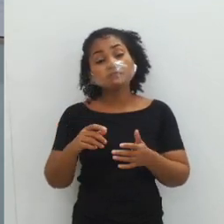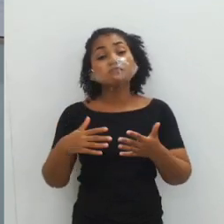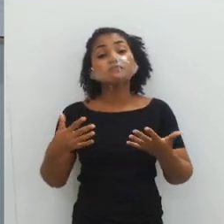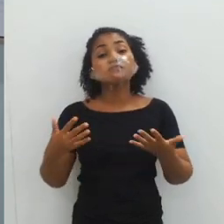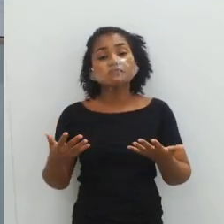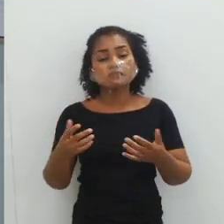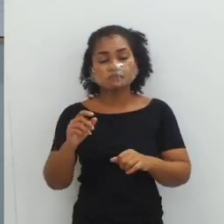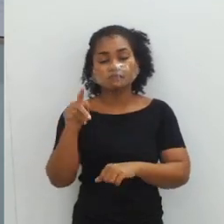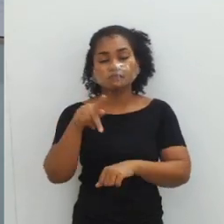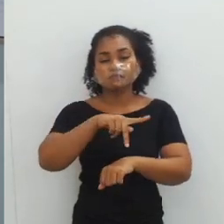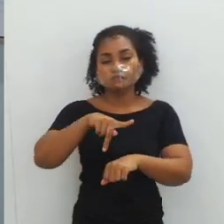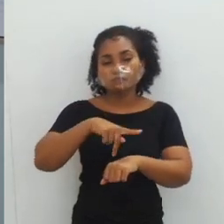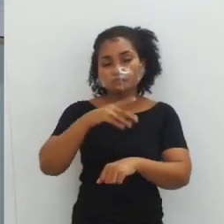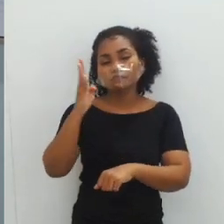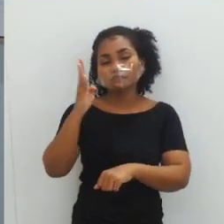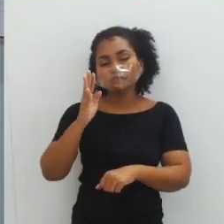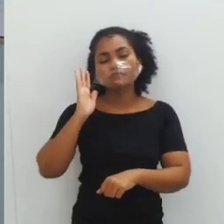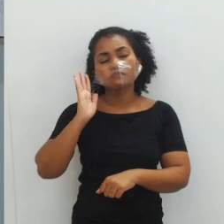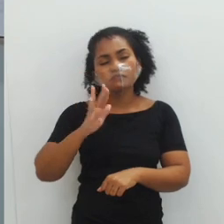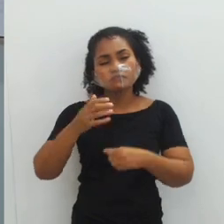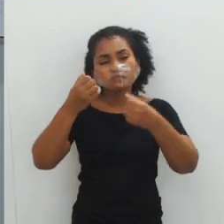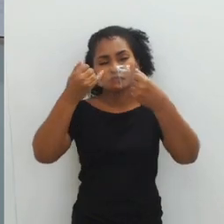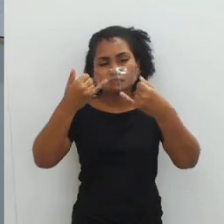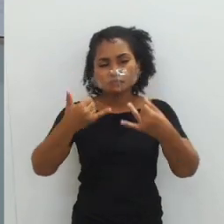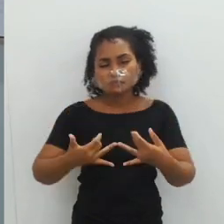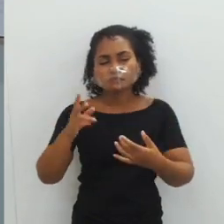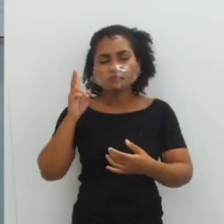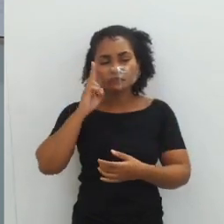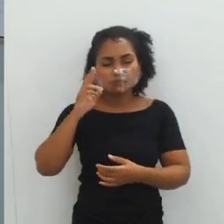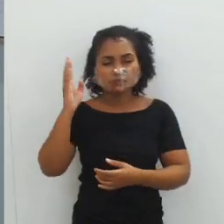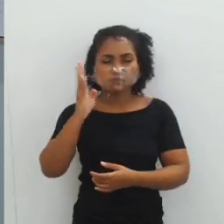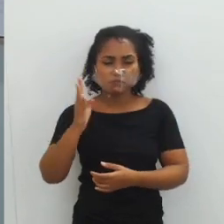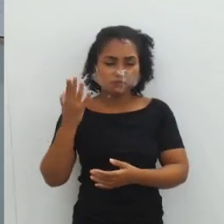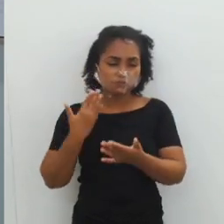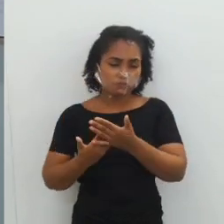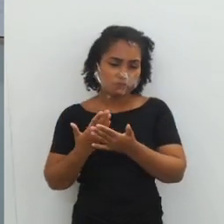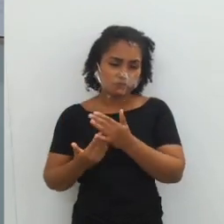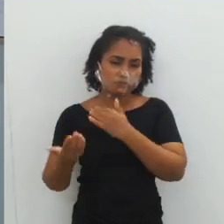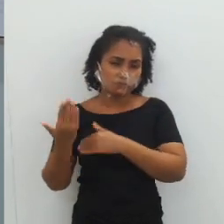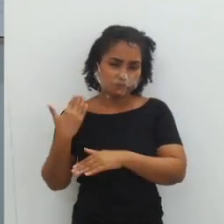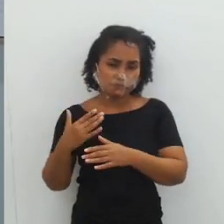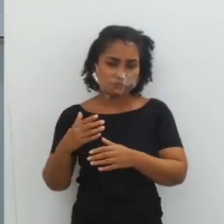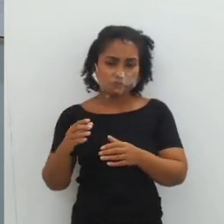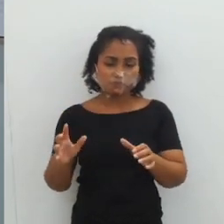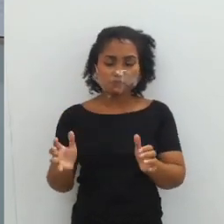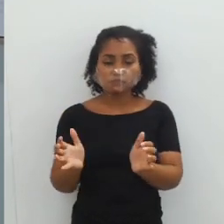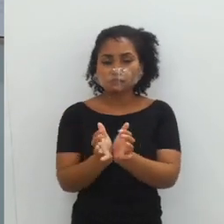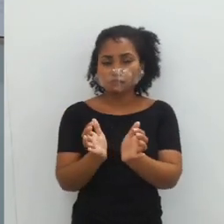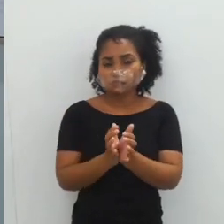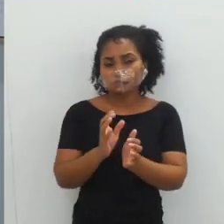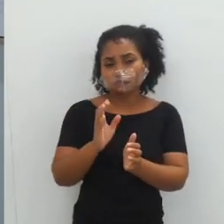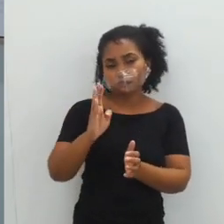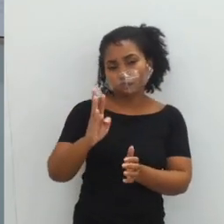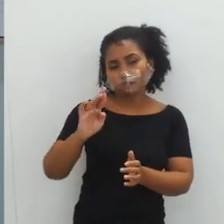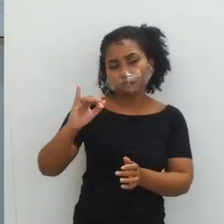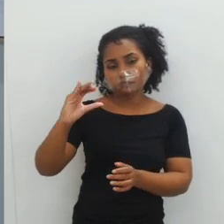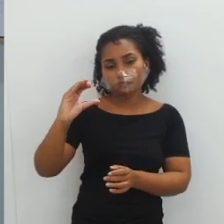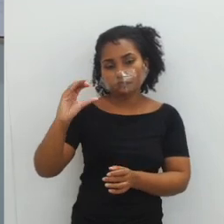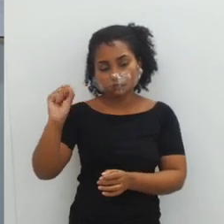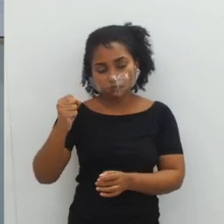países é o Brasil, que a gente já viu também na aula passada, que o Brasil está dentro dos BRICS, que são 5